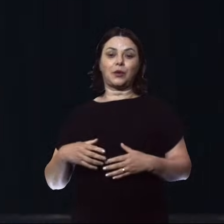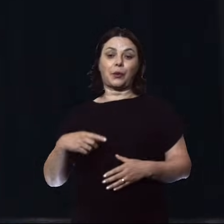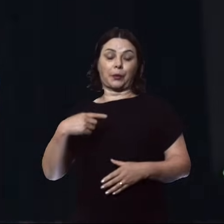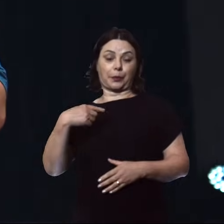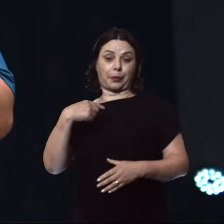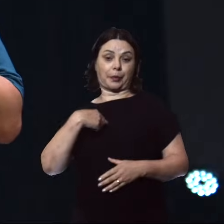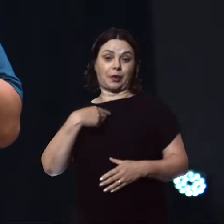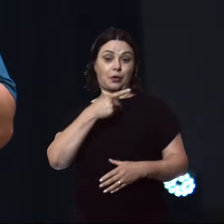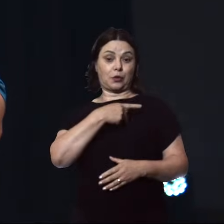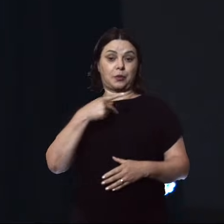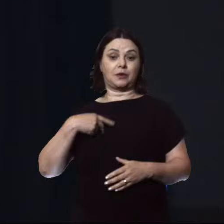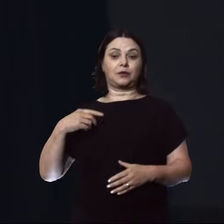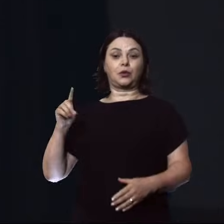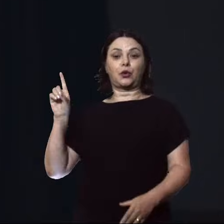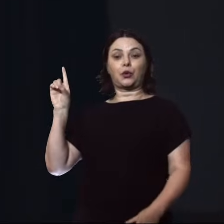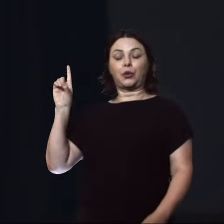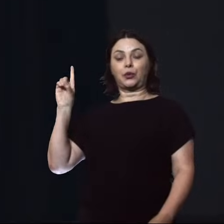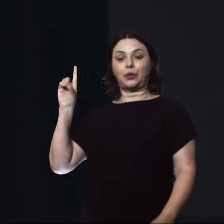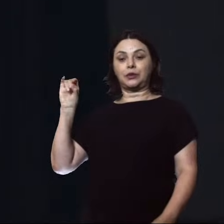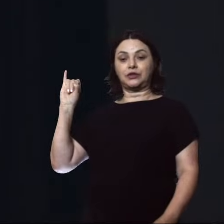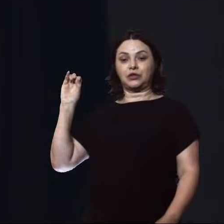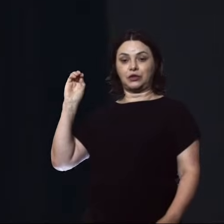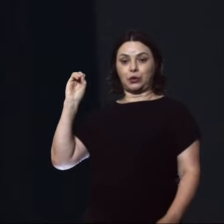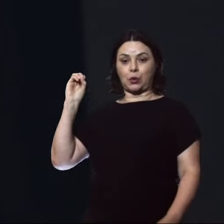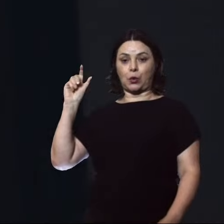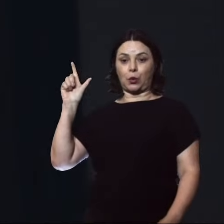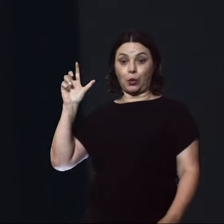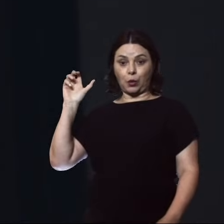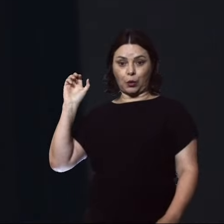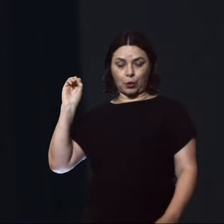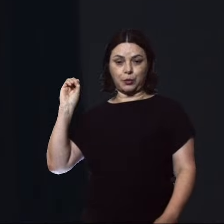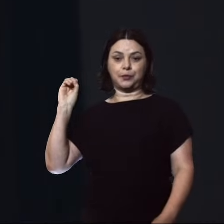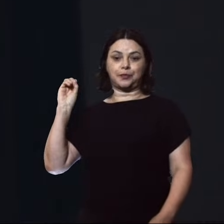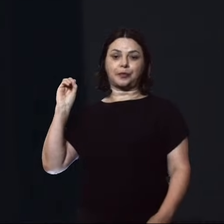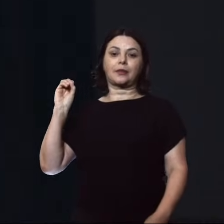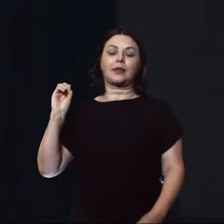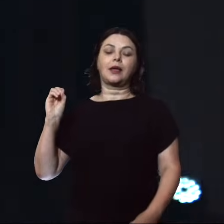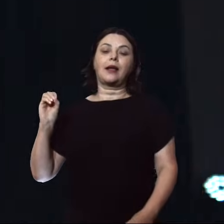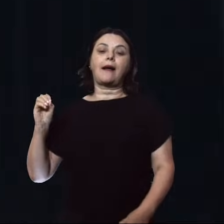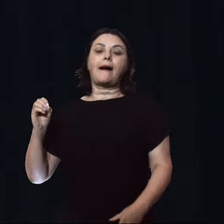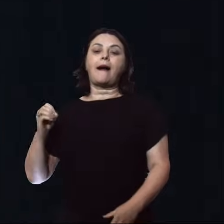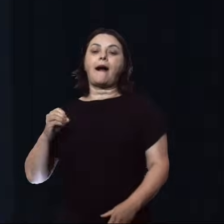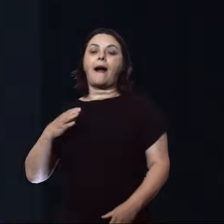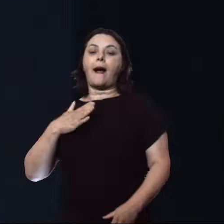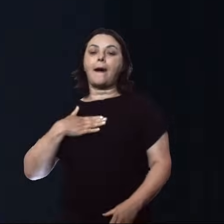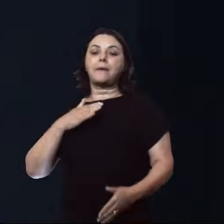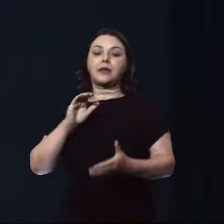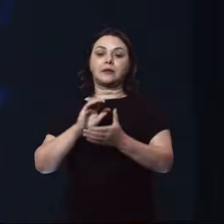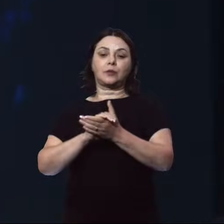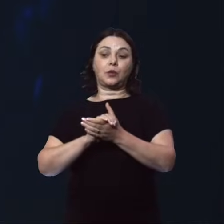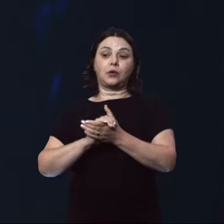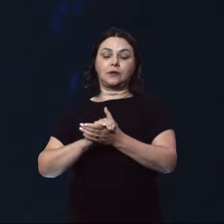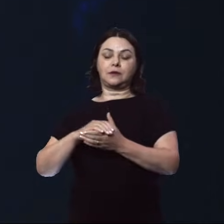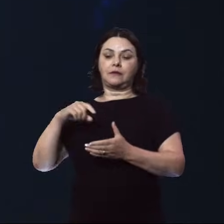há 15 anos. Se você não conhece a nossa história, tem uma grande chance que você não saiba. A